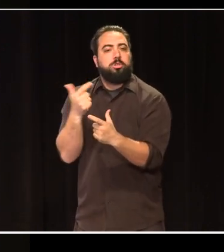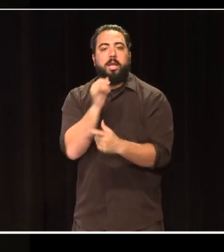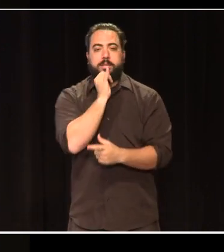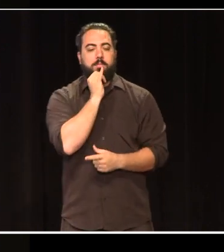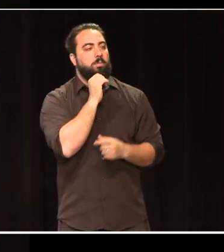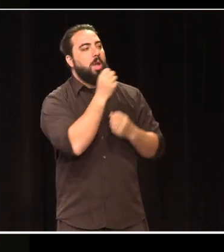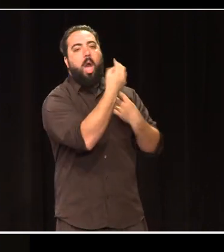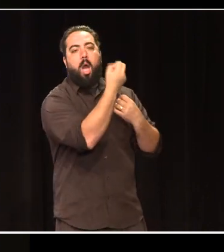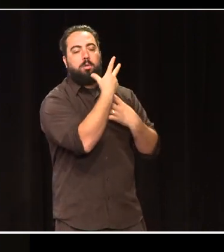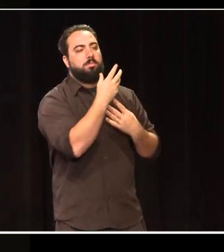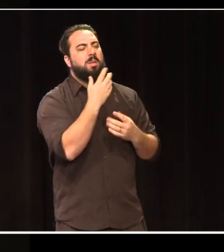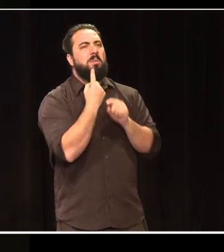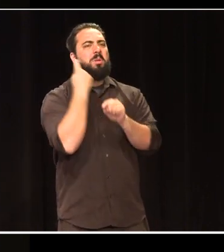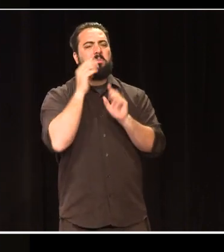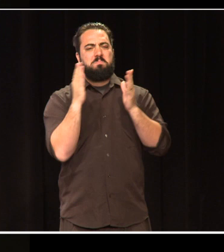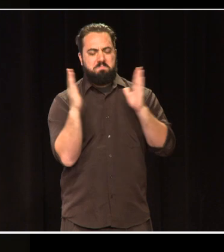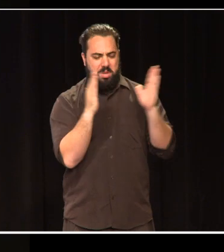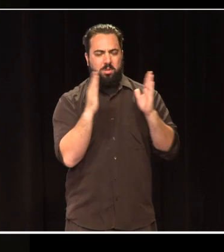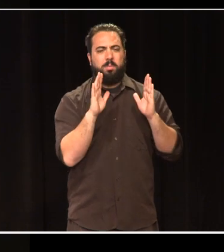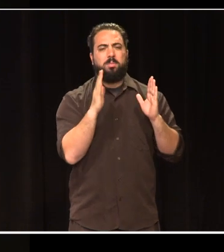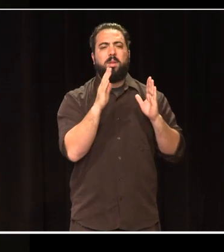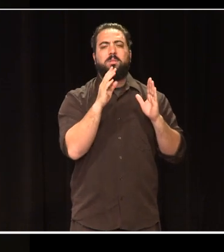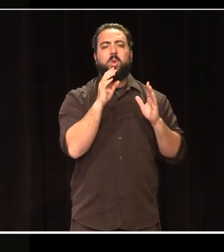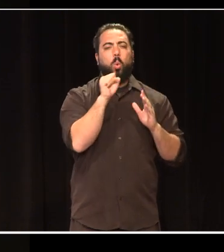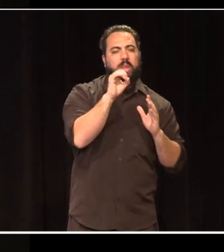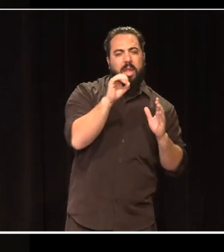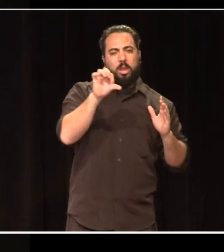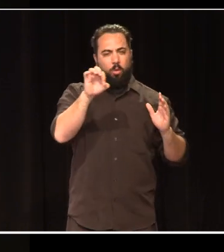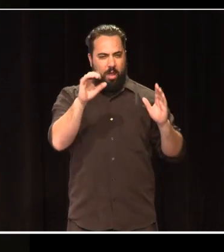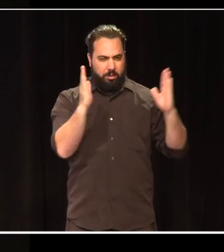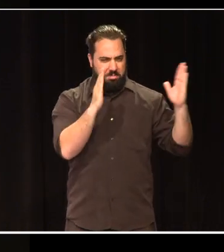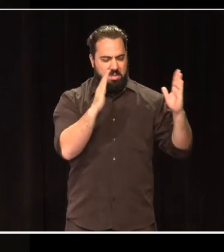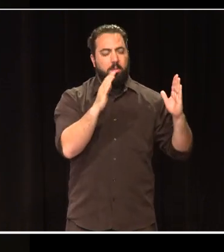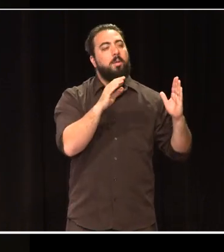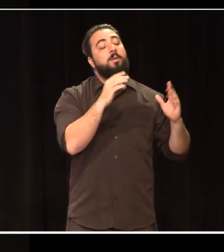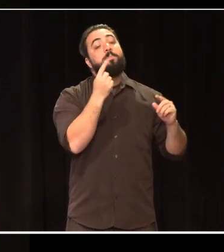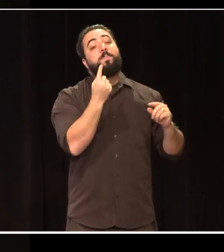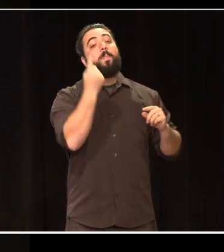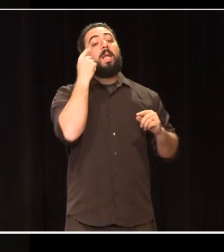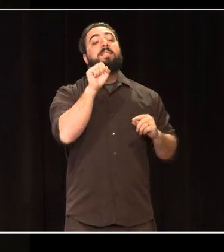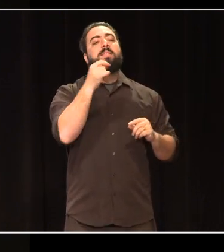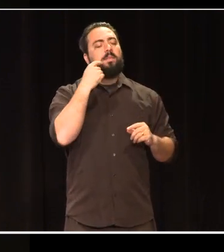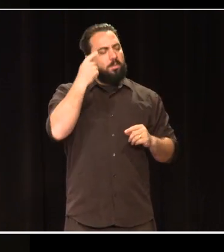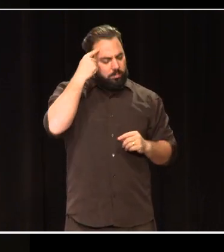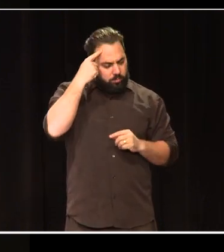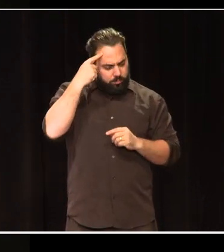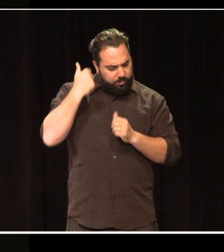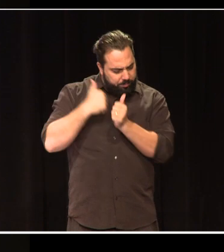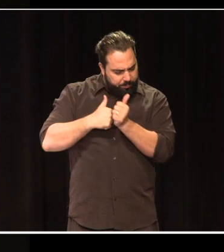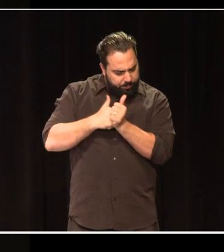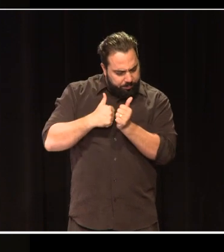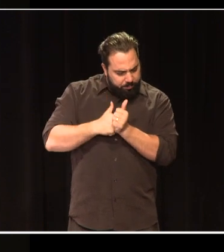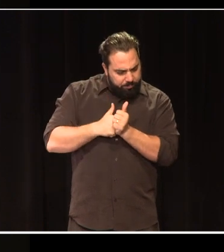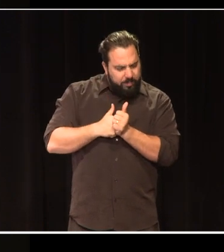posso pensar nisso, na década de 80, 90, eu assisti uma aula, se alguma coisa ali ficasse na minha cabeça sobre aquilo ali,